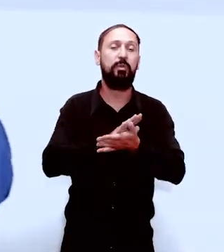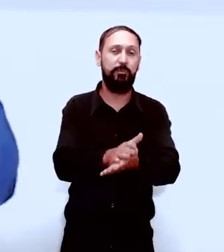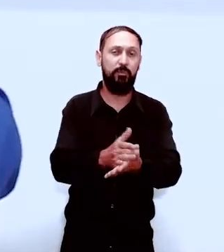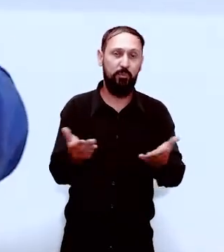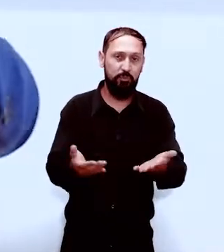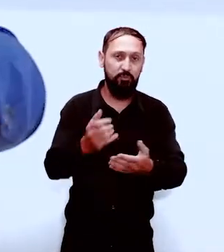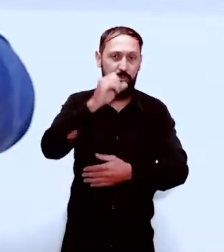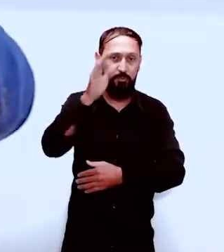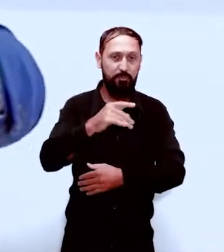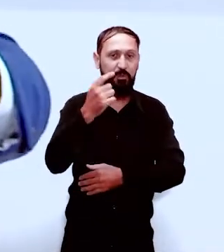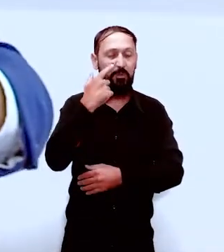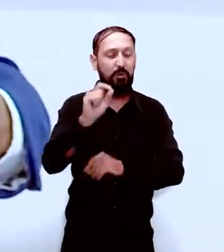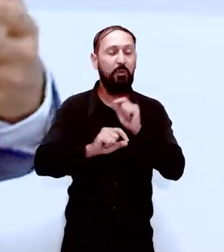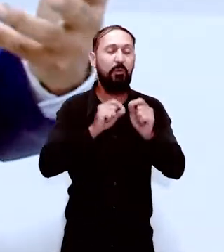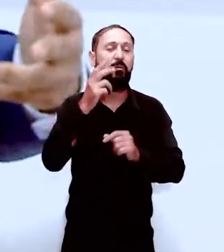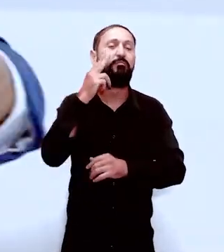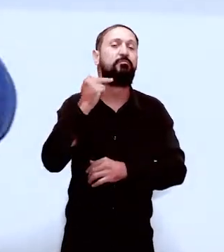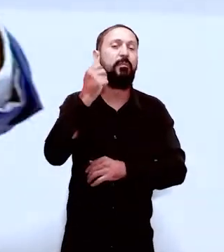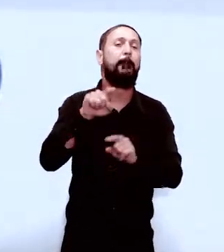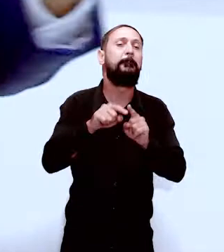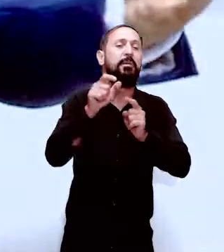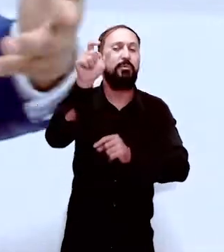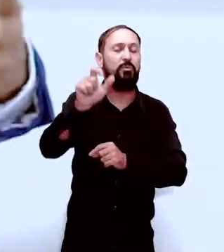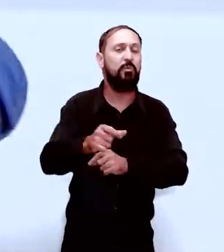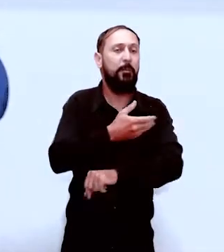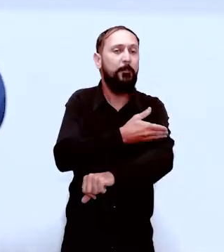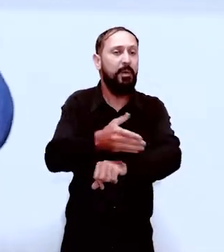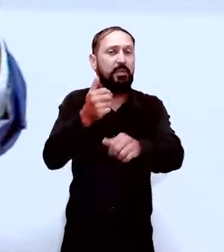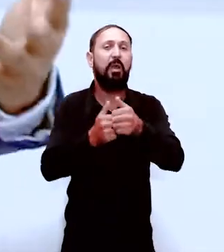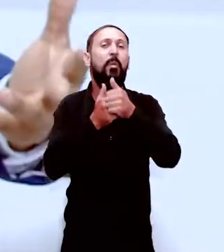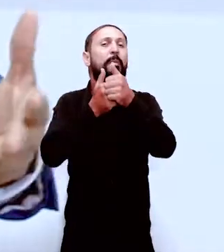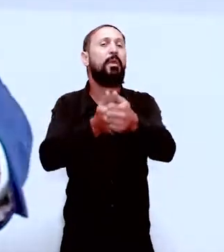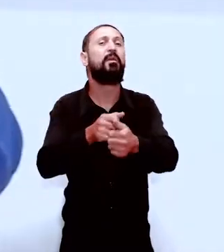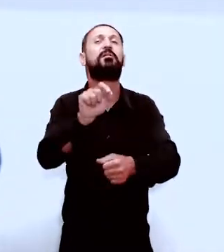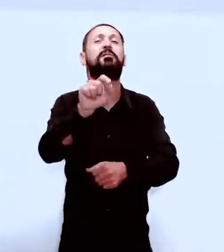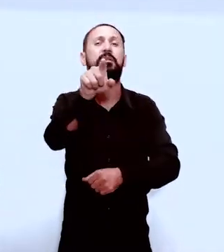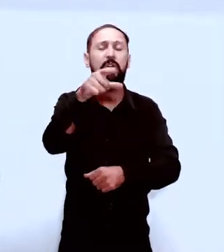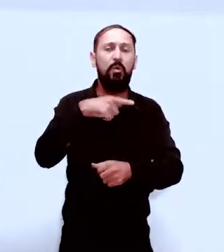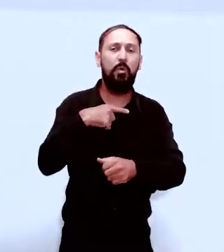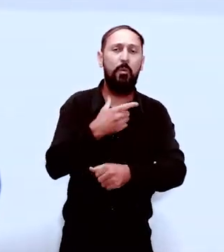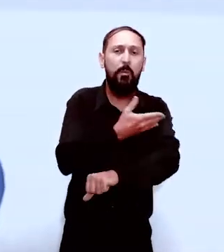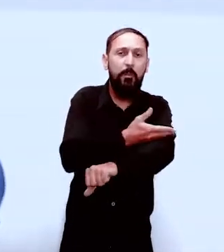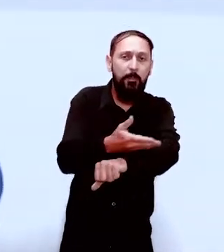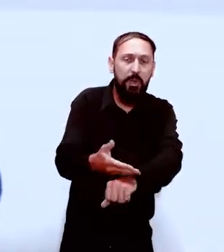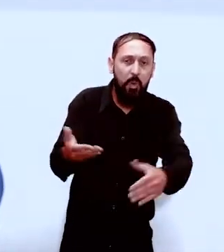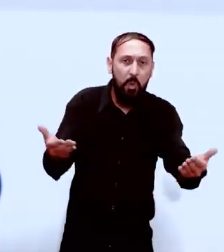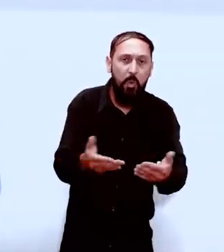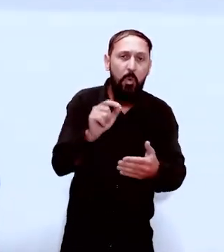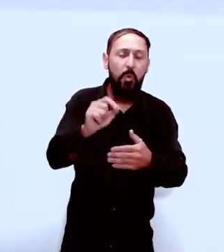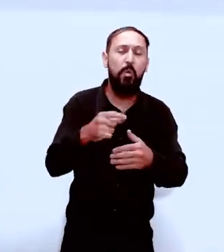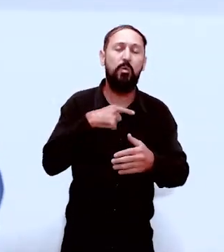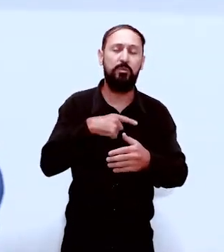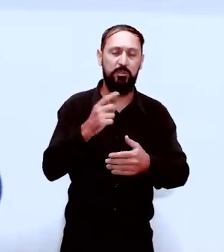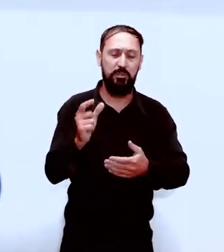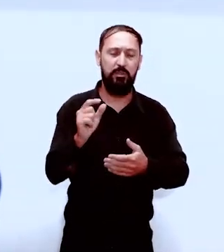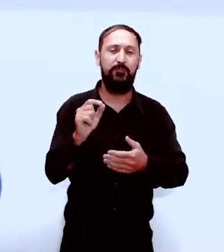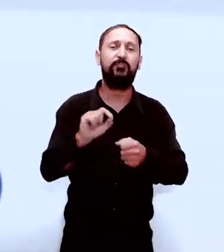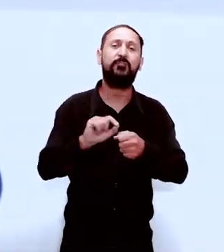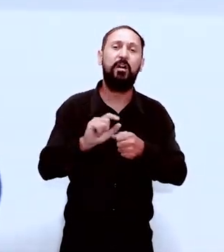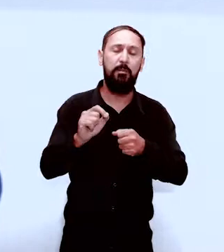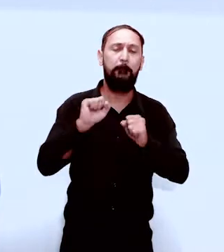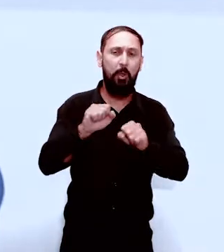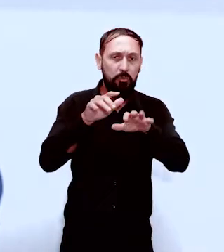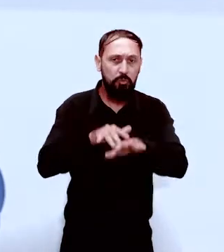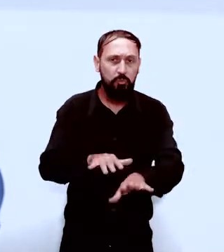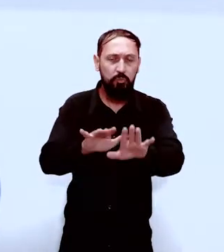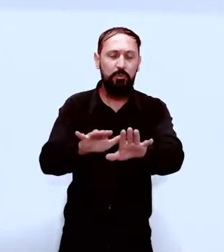gente está falando muito da nossa reação como negro, né? Mas e a pessoa branca que está nos acompanhando, nos assistindo? O que a branca brasileira tem a dizer sobre o racismo? Ele pode